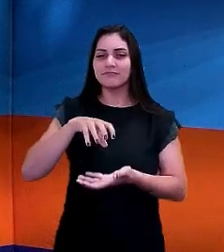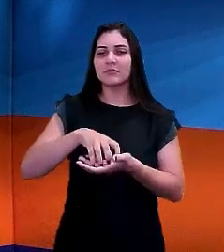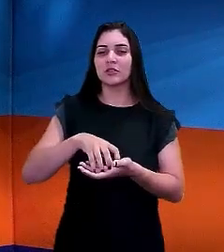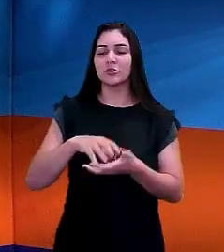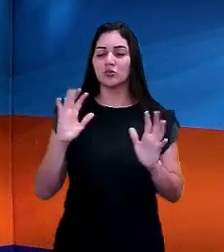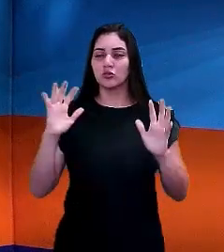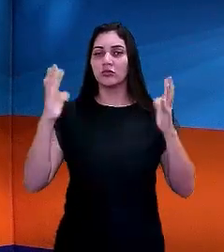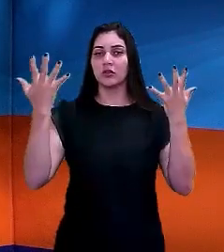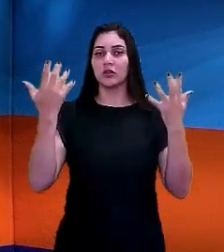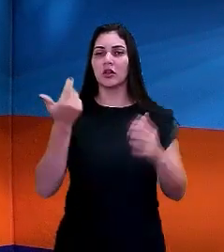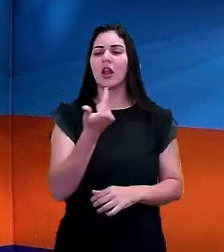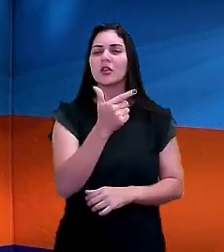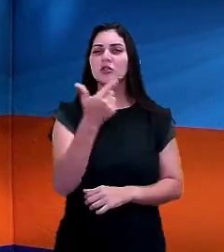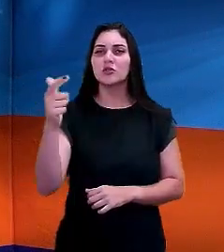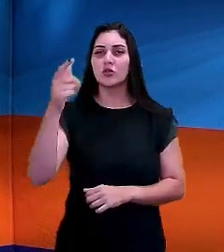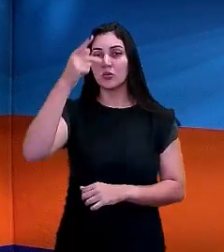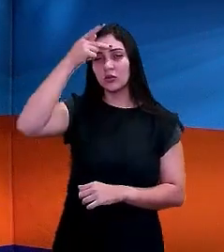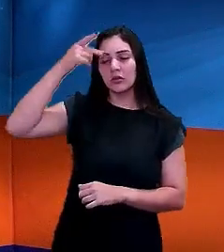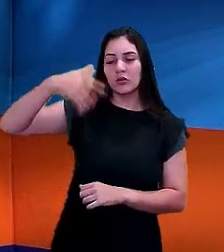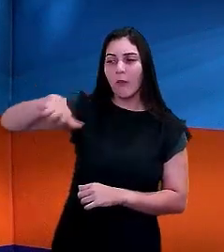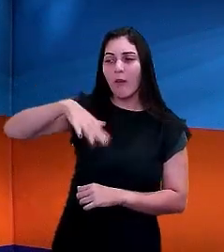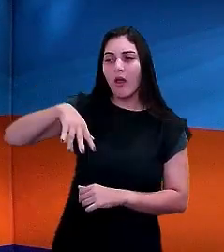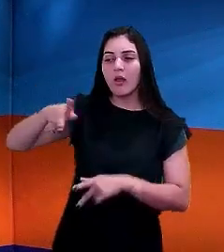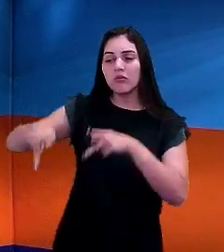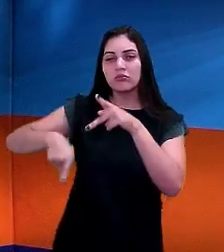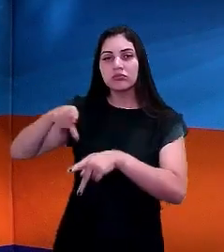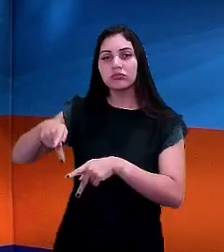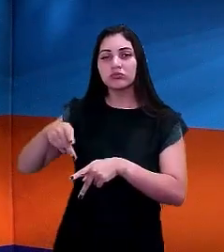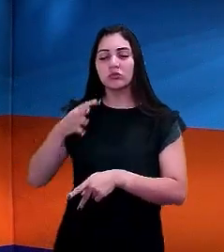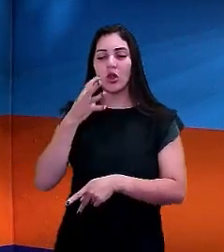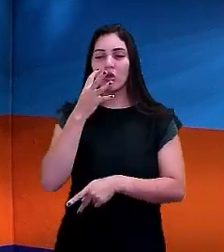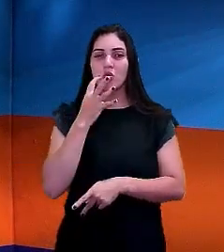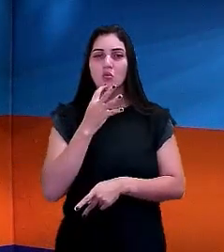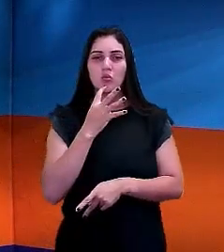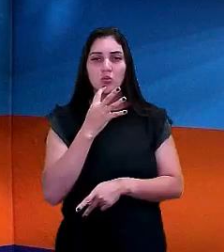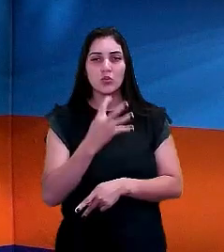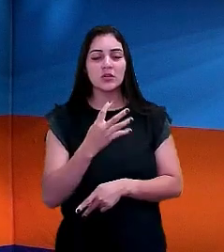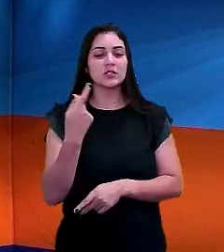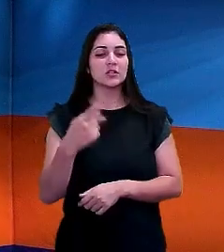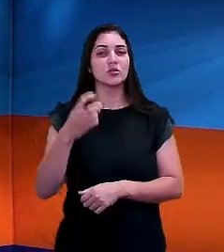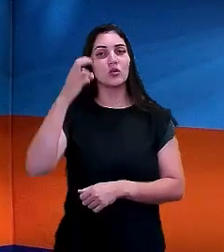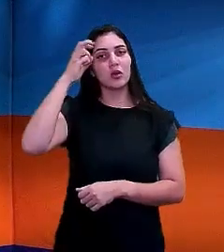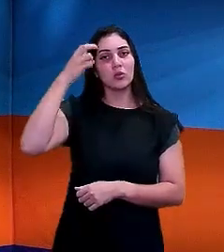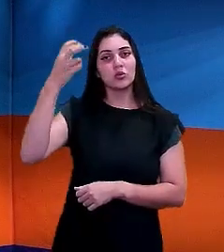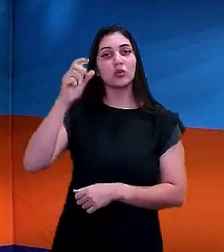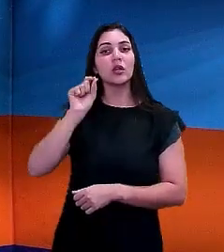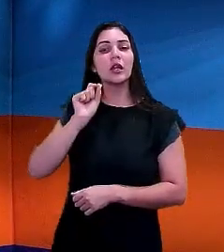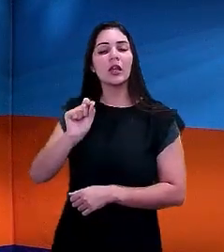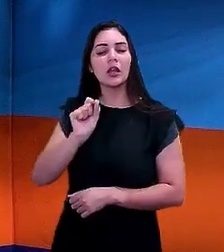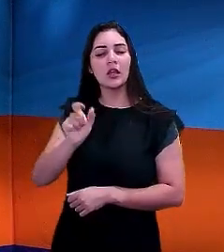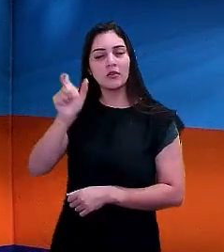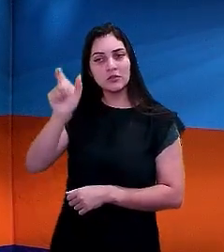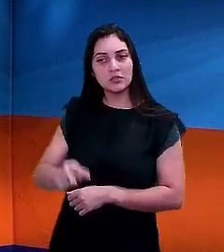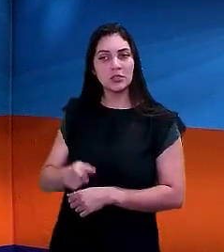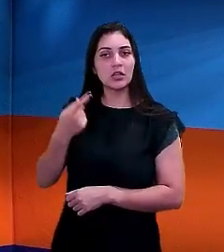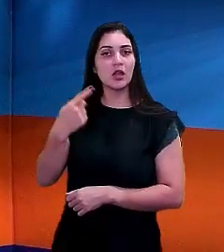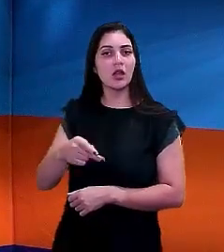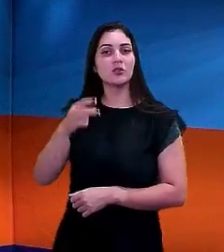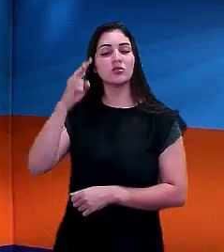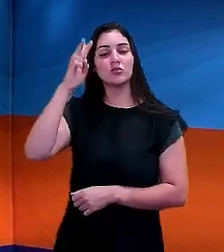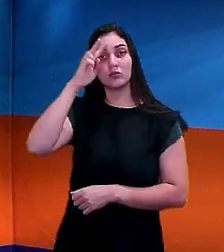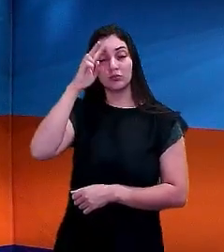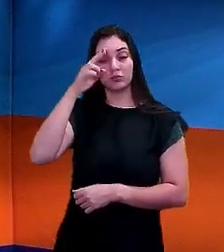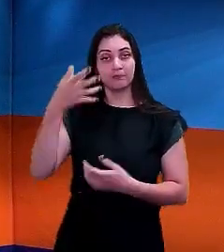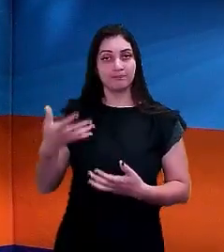do mundo, né, as outras pessoas, a população, está conhecendo a sua cultura, está conhecendo quem você é, a sua história. Então, no ano